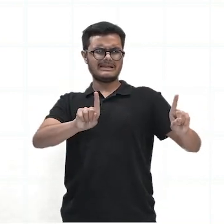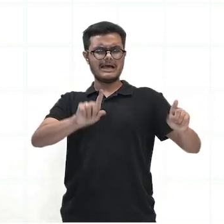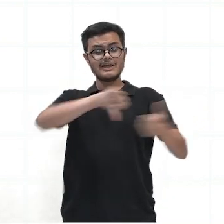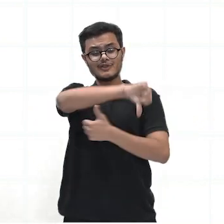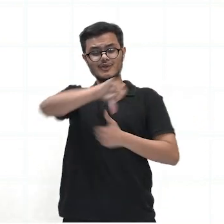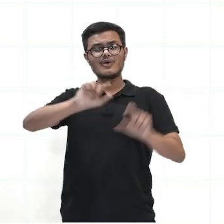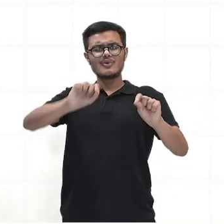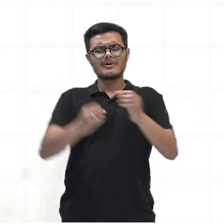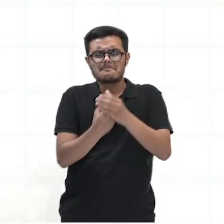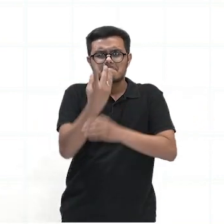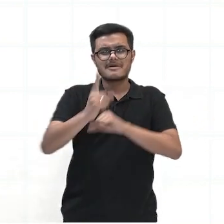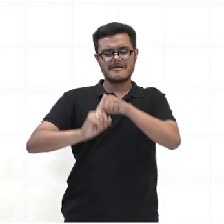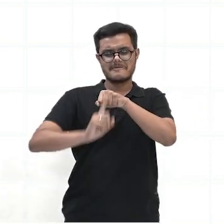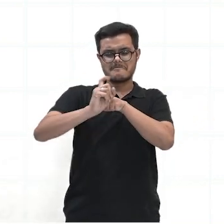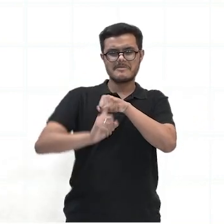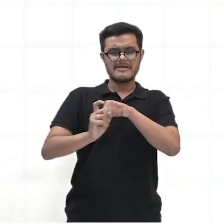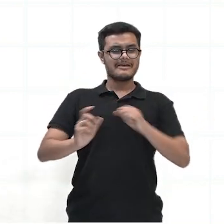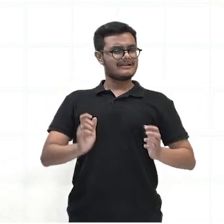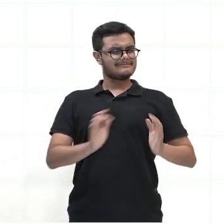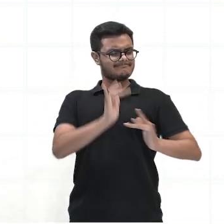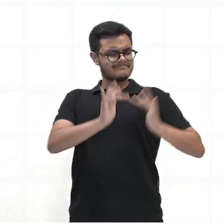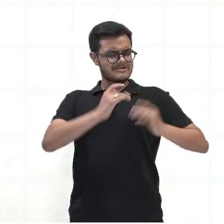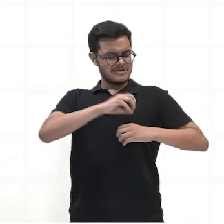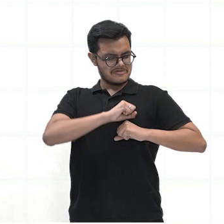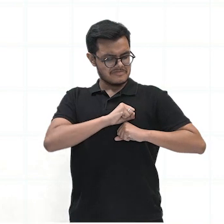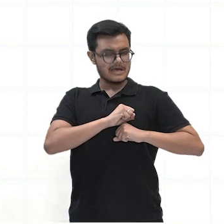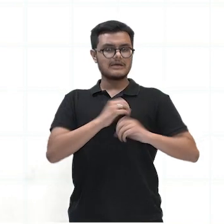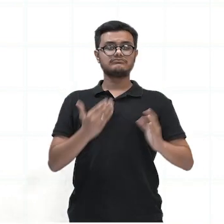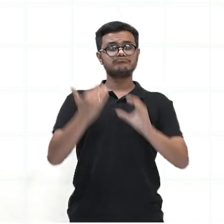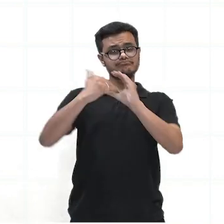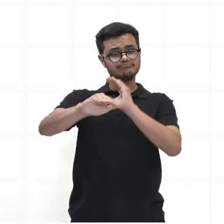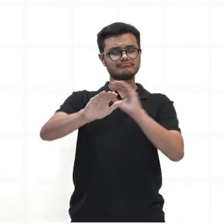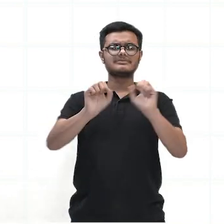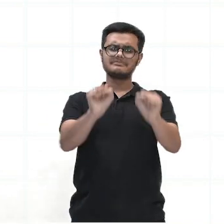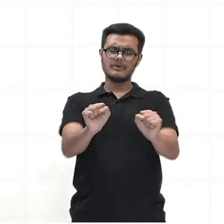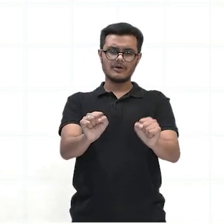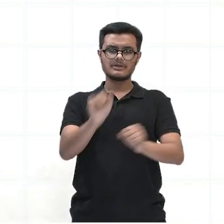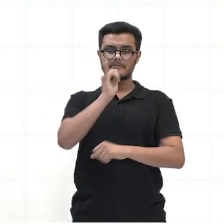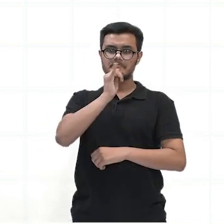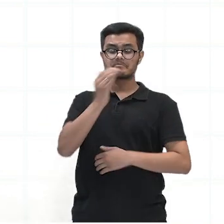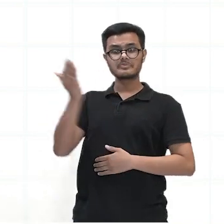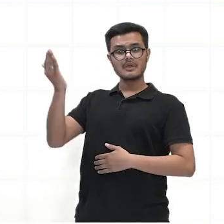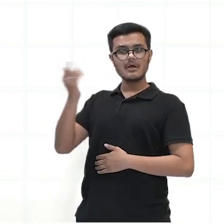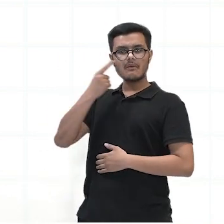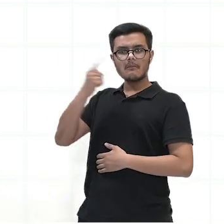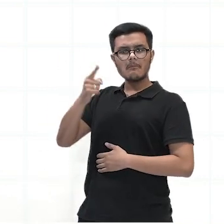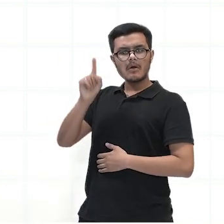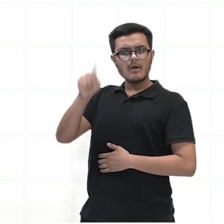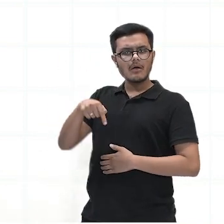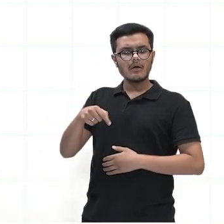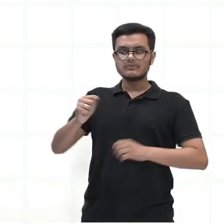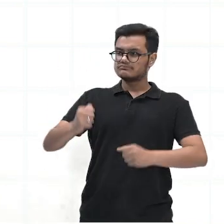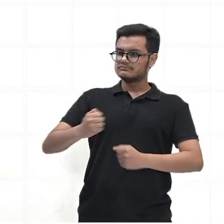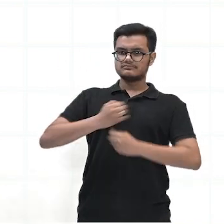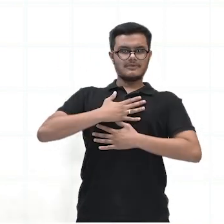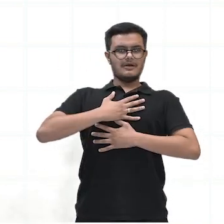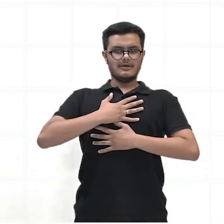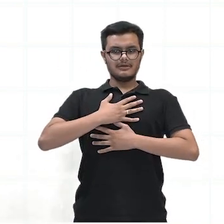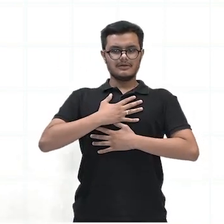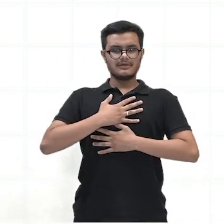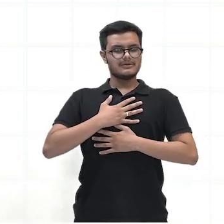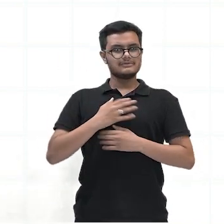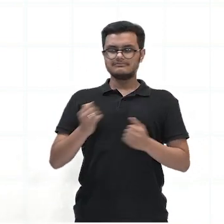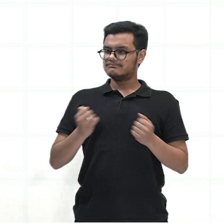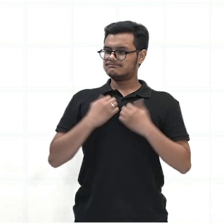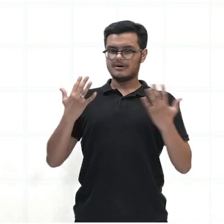né, do apaixonado, do assustado. Então, quando eu vejo essa imagem de assustado, eu estou entendendo que ela está assustada, ou